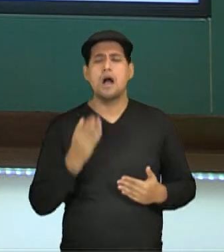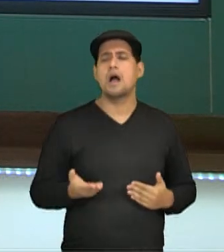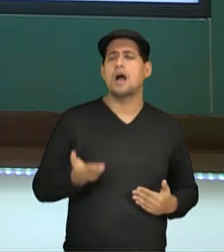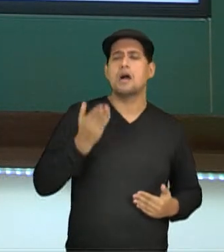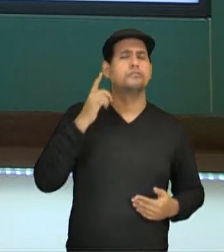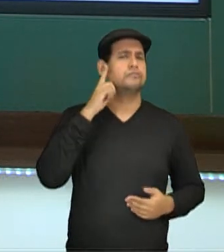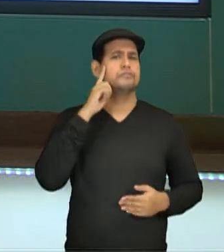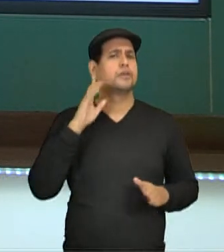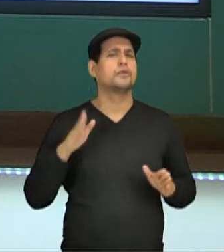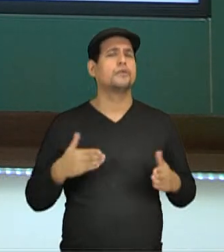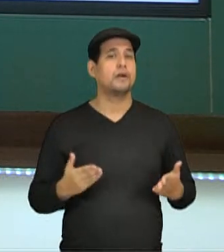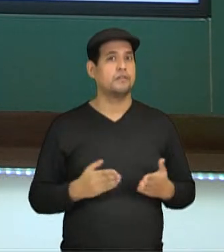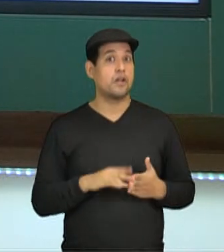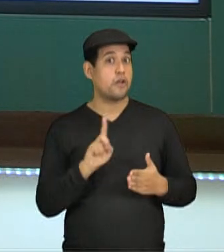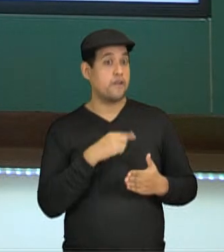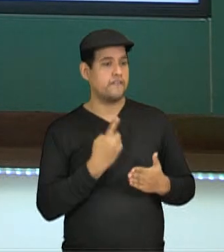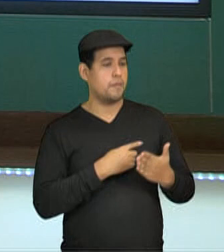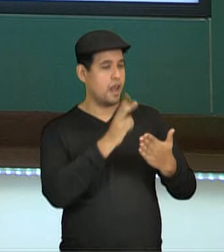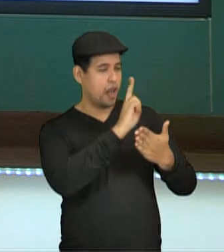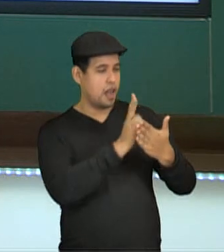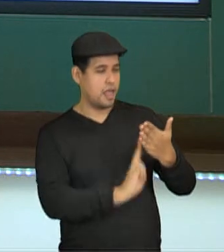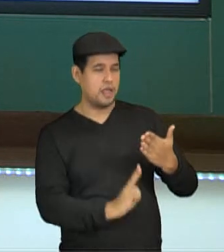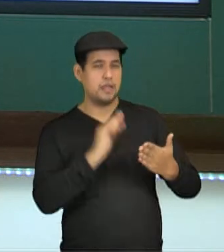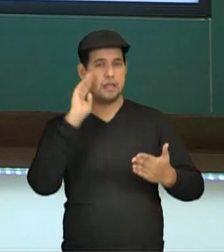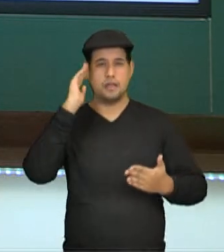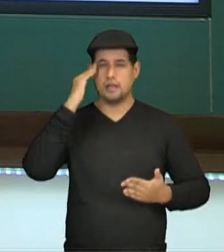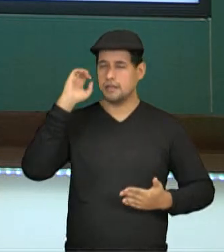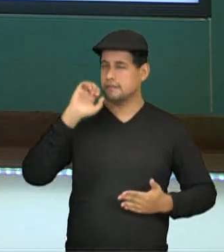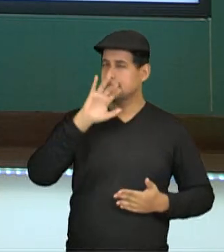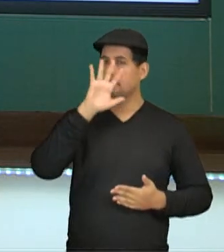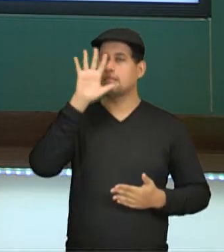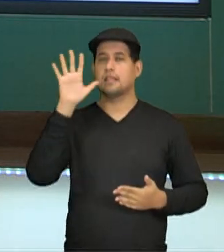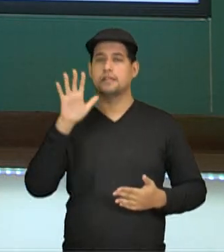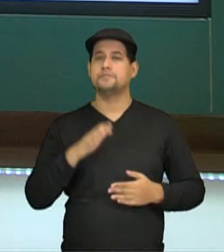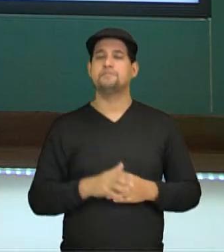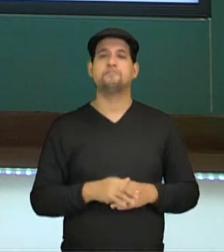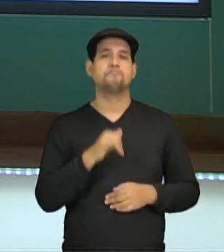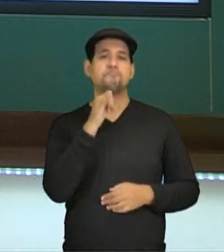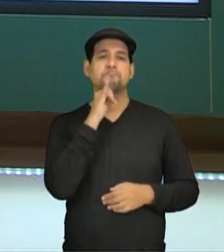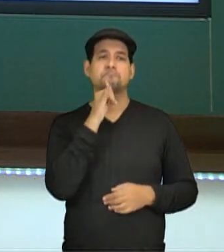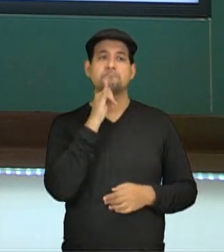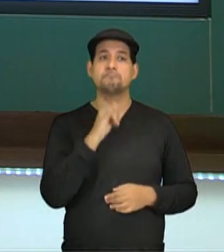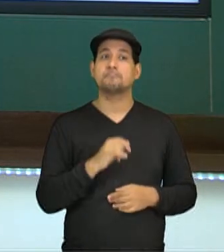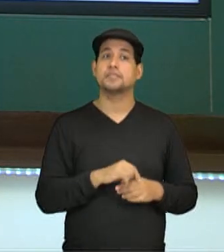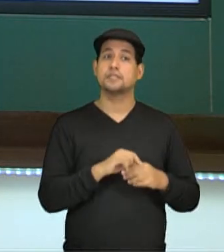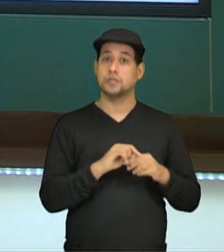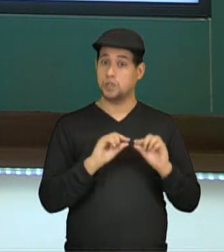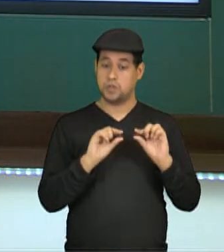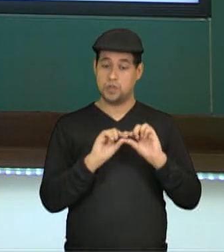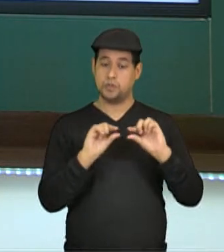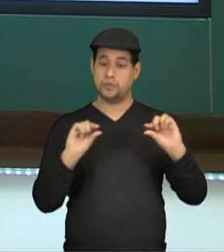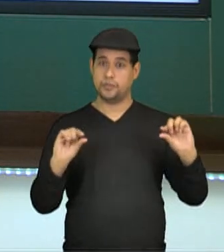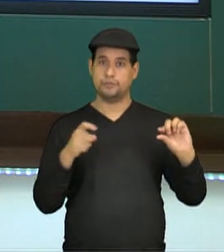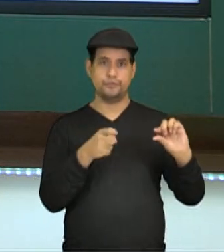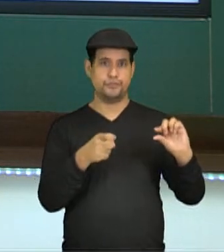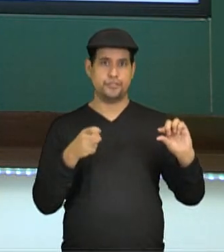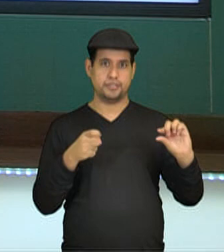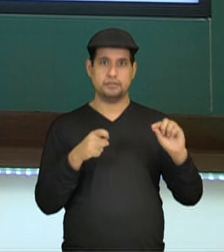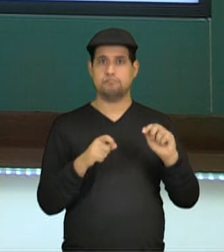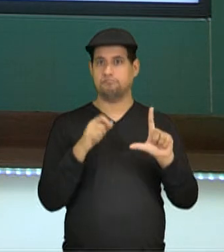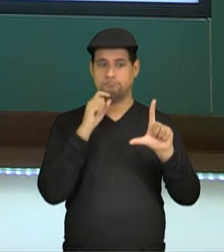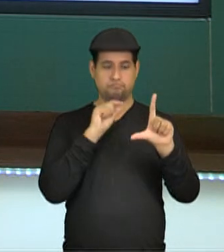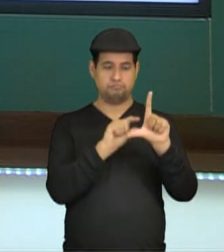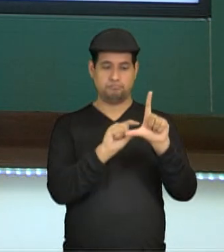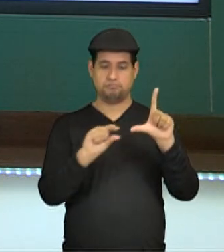do dia? Então vamos ler o gráfico e entender? Aqui no eixo horizontal, que seria o nosso eixo X, eu tenho